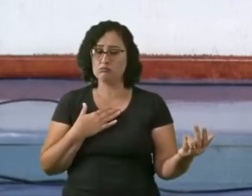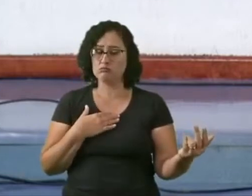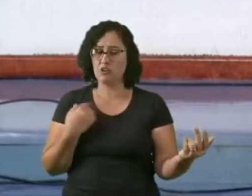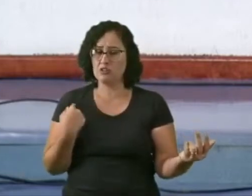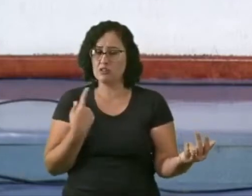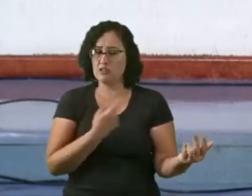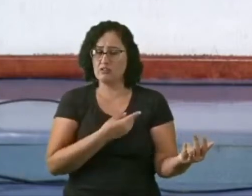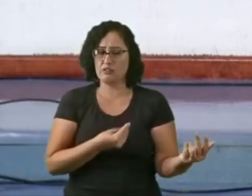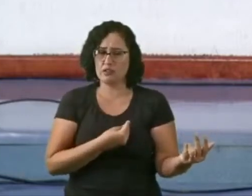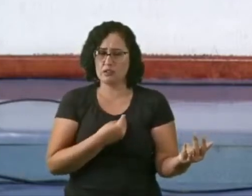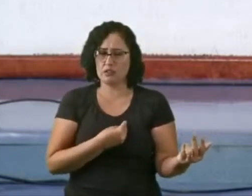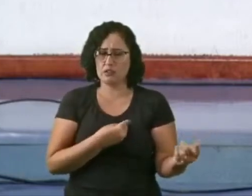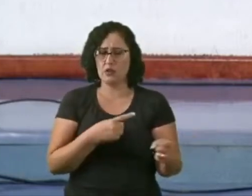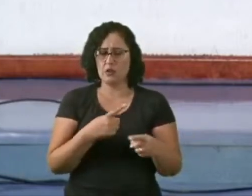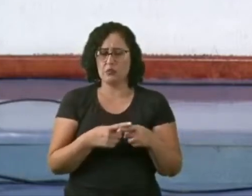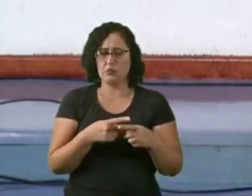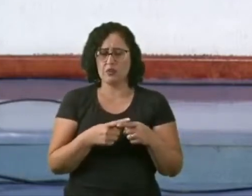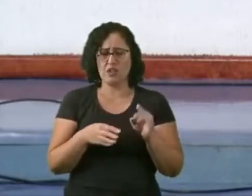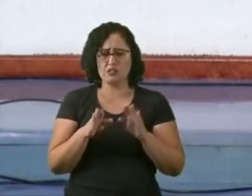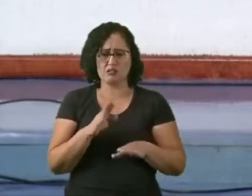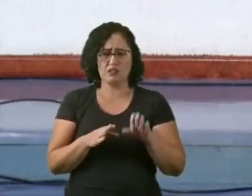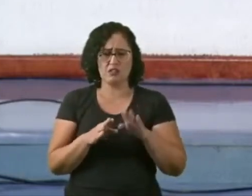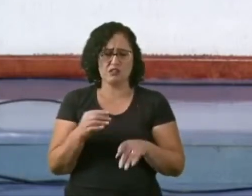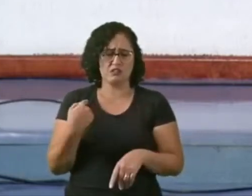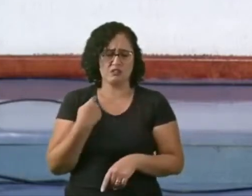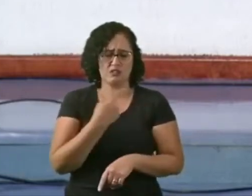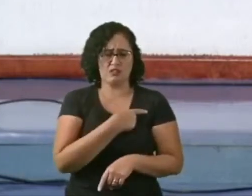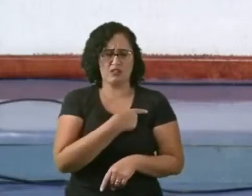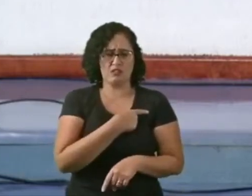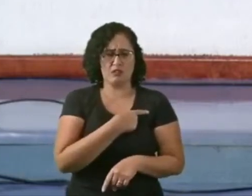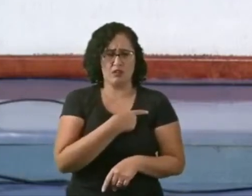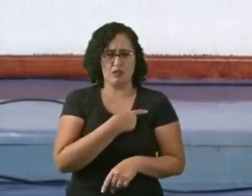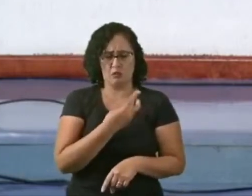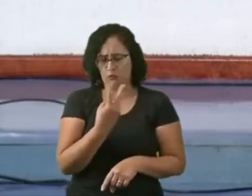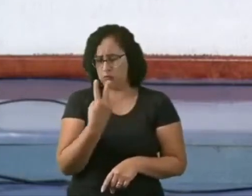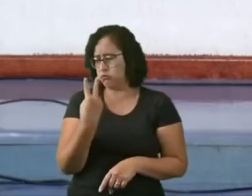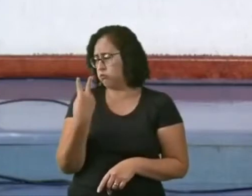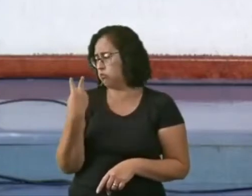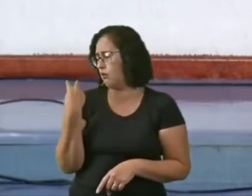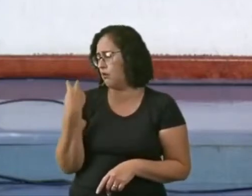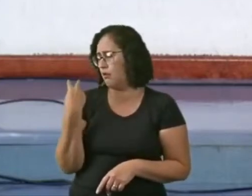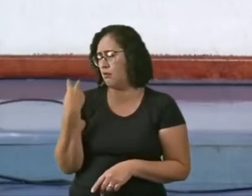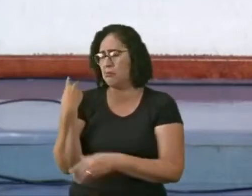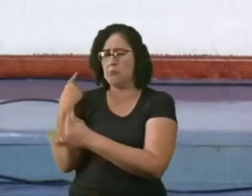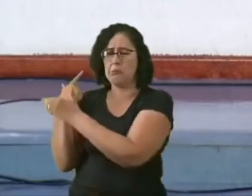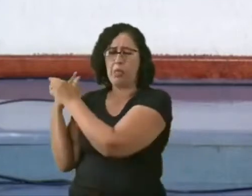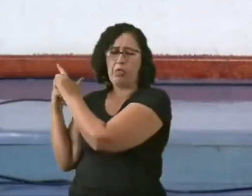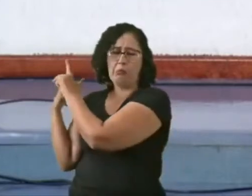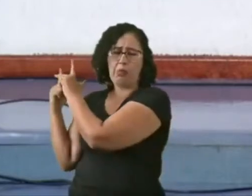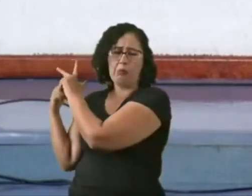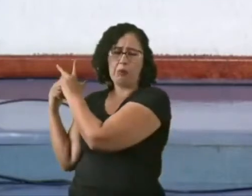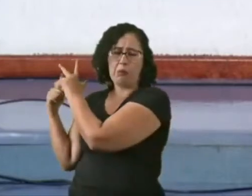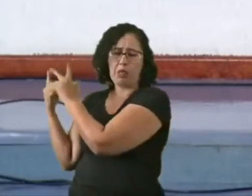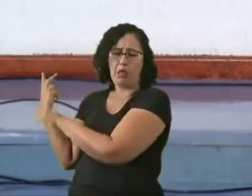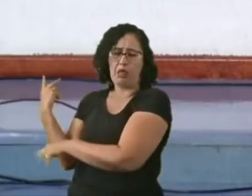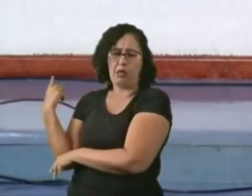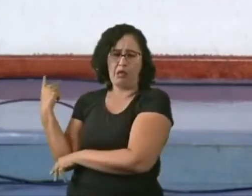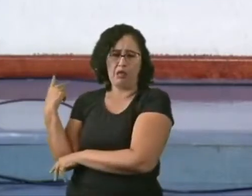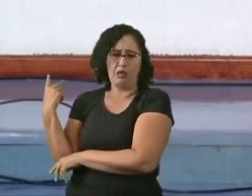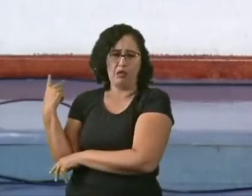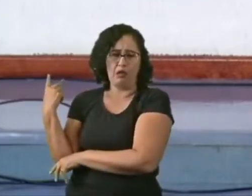passado, remoendo o passado, ou quando nós fixamos nossos olhos simplesmente nas